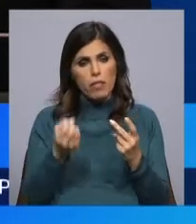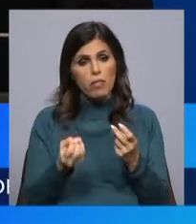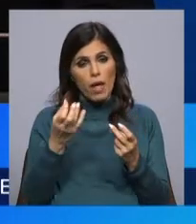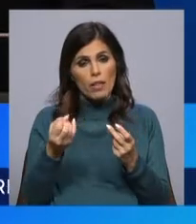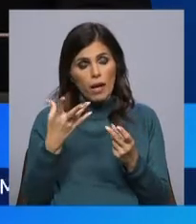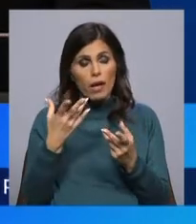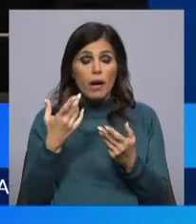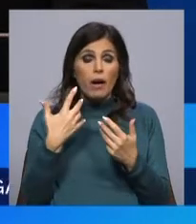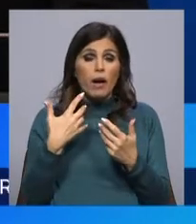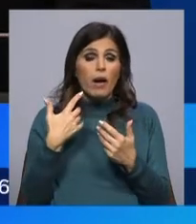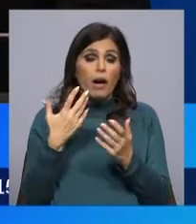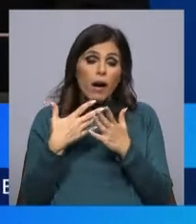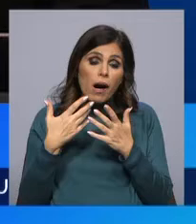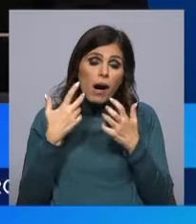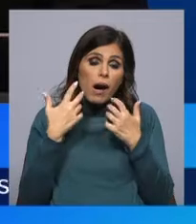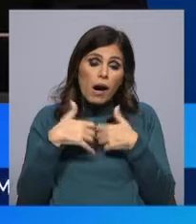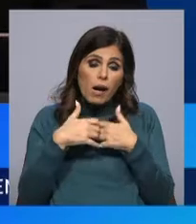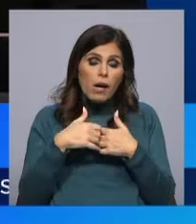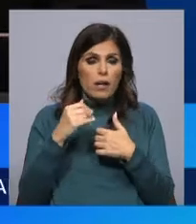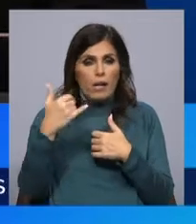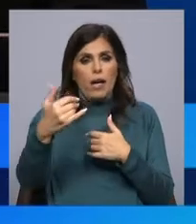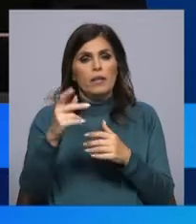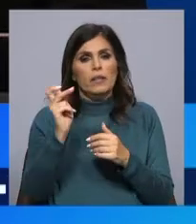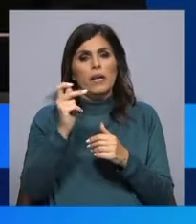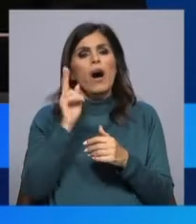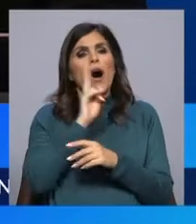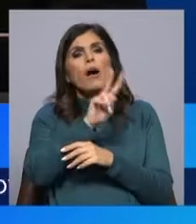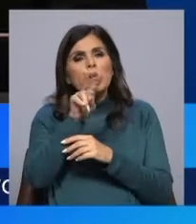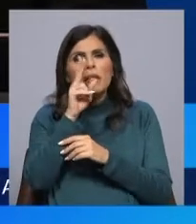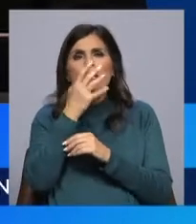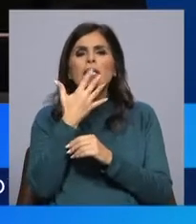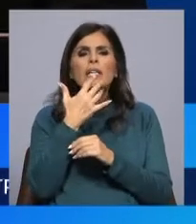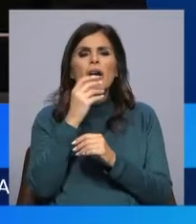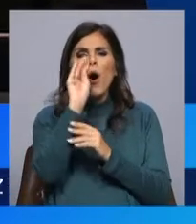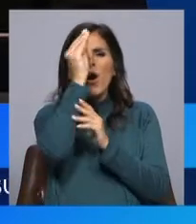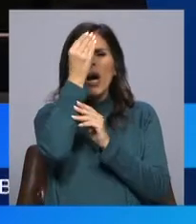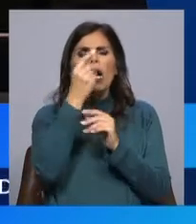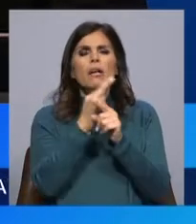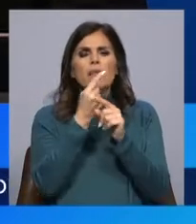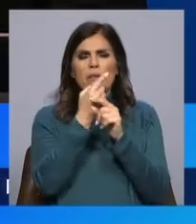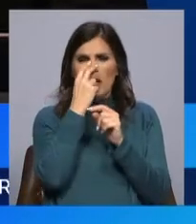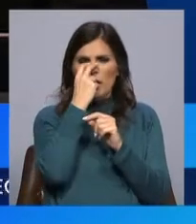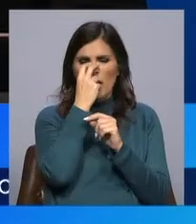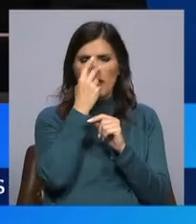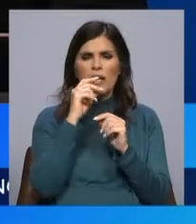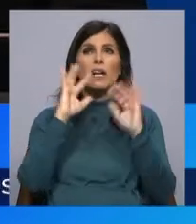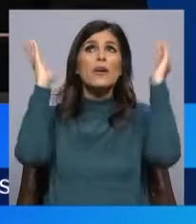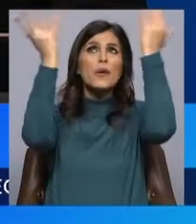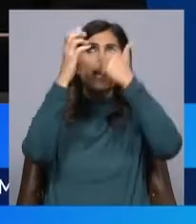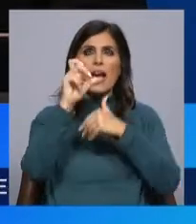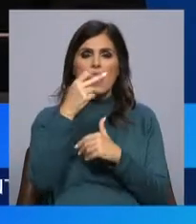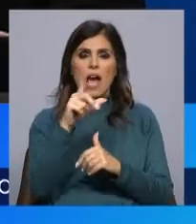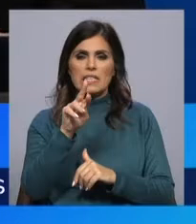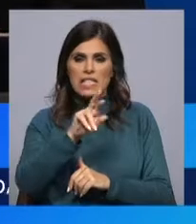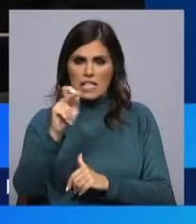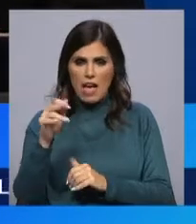para os próximos anos e falamos de observações cuidadosas de objetos e estruturas mais curiosas da nossa galáxia. É verdade,